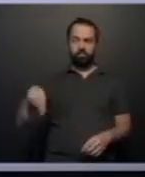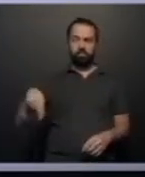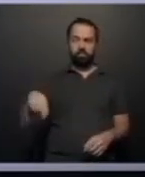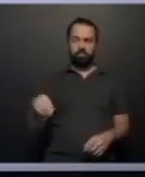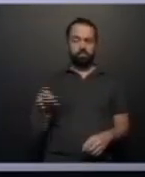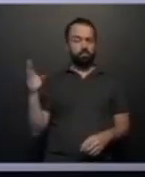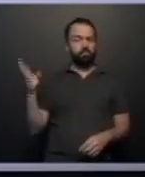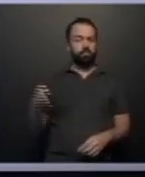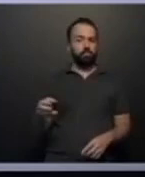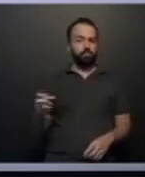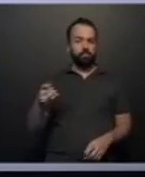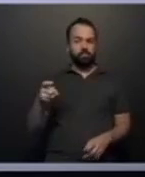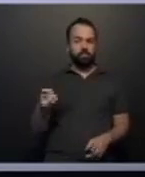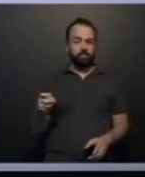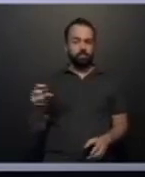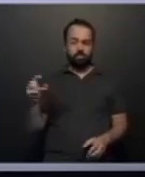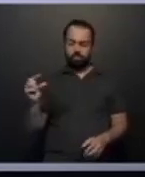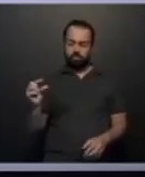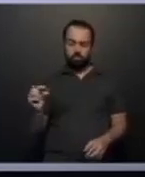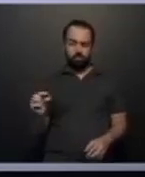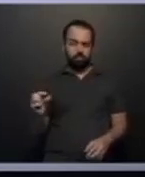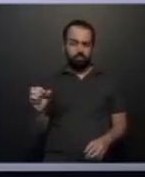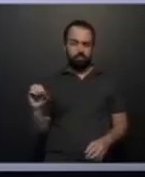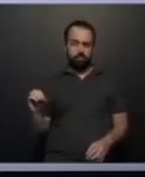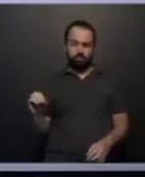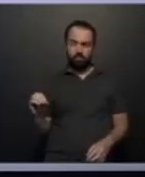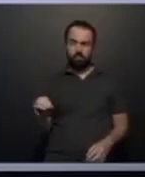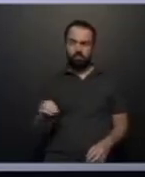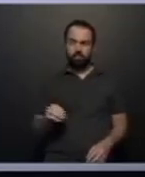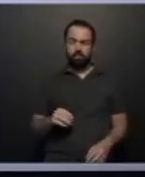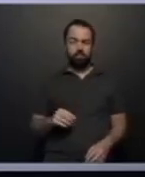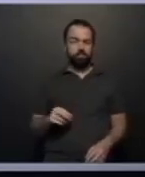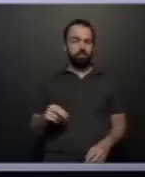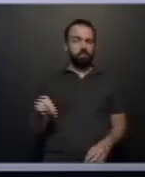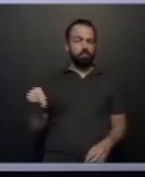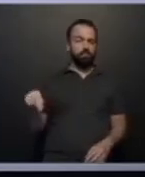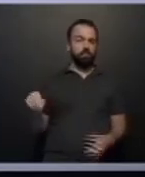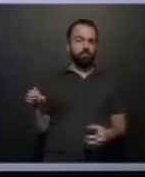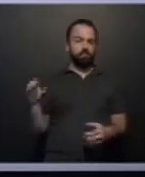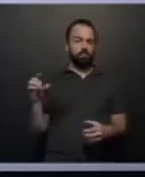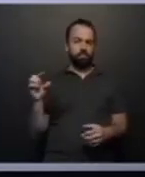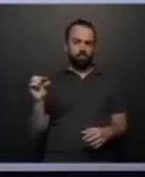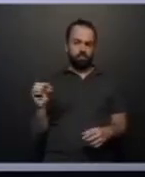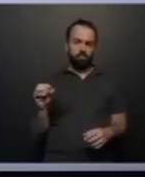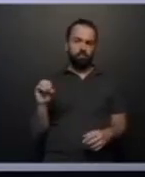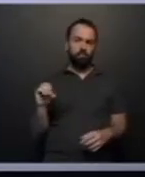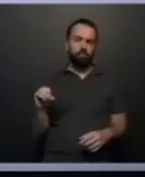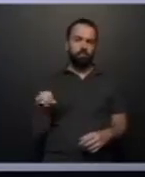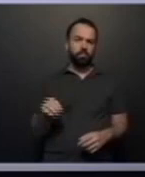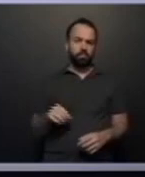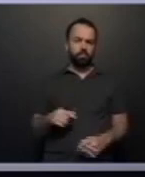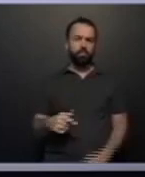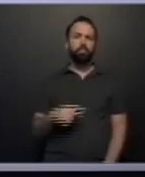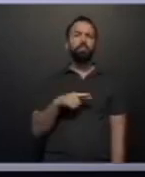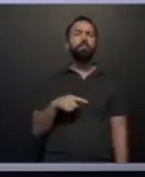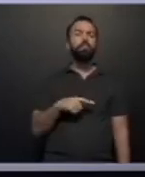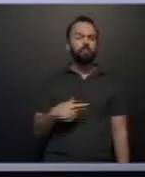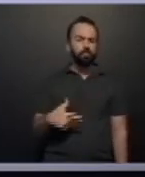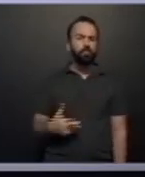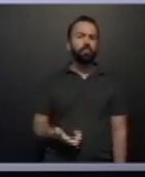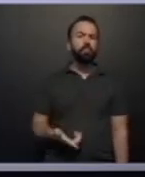0. Pensem um pouco. Número natural menor que 0? Será que existe um número